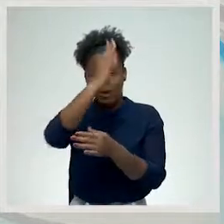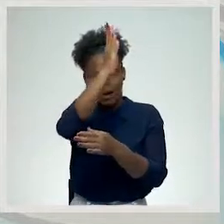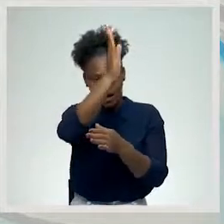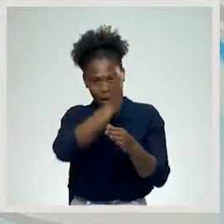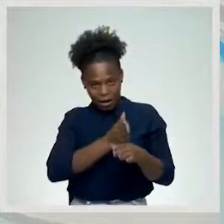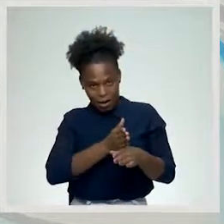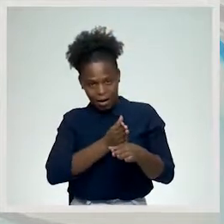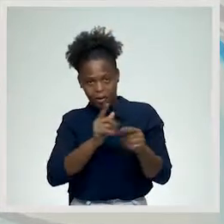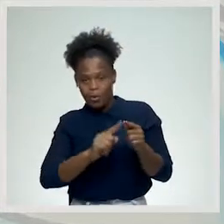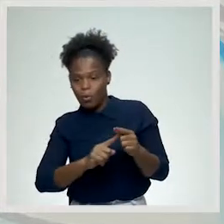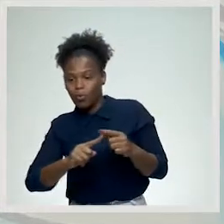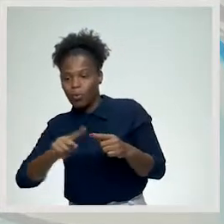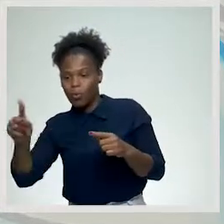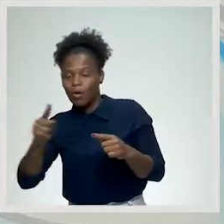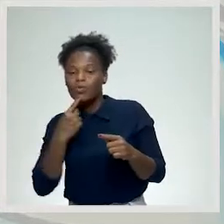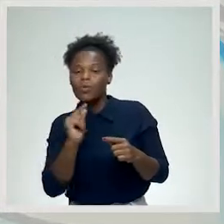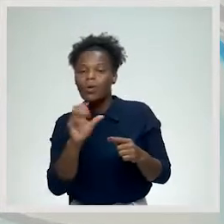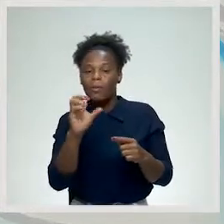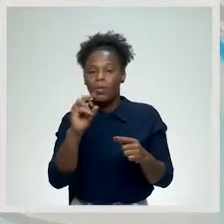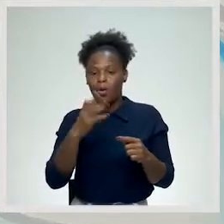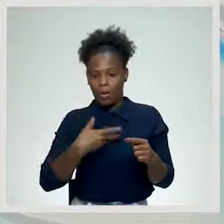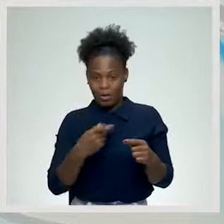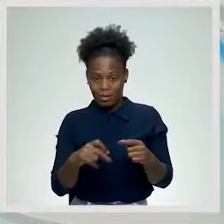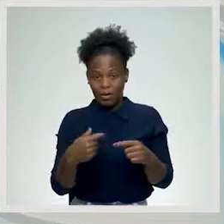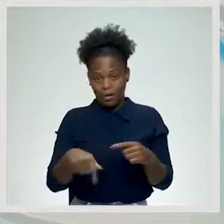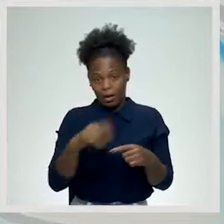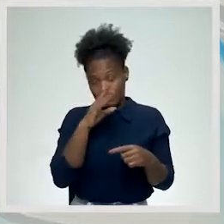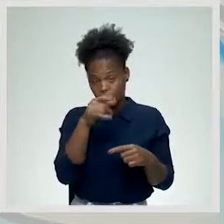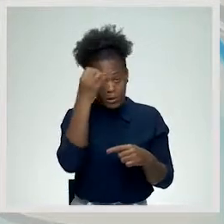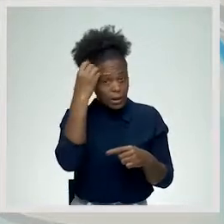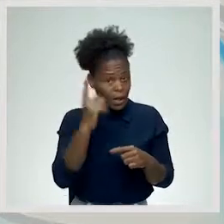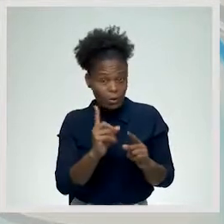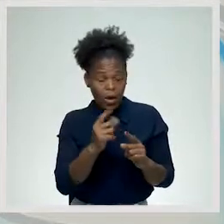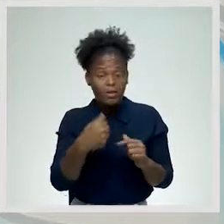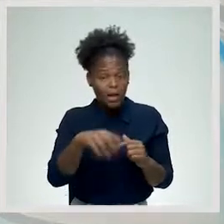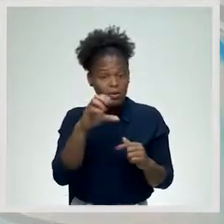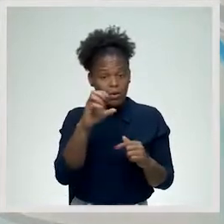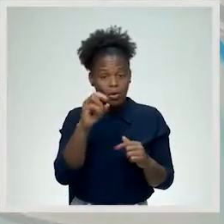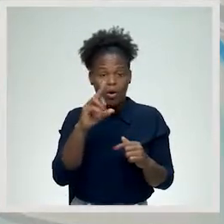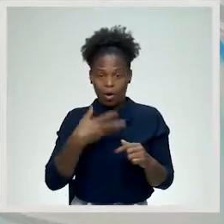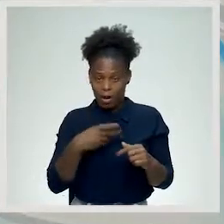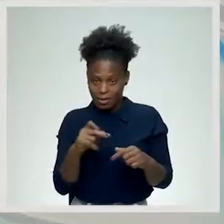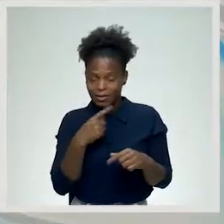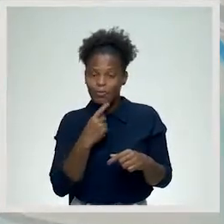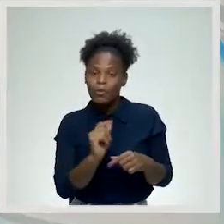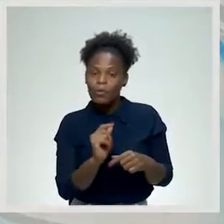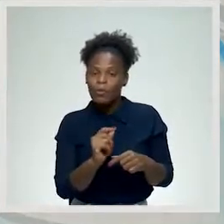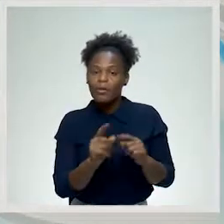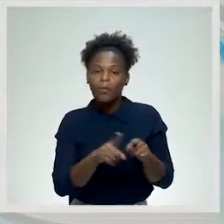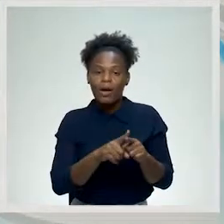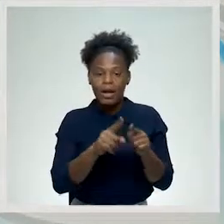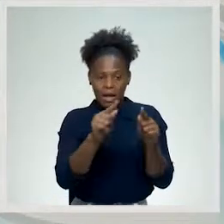são cordas. Não se esqueçam, ou contém uma corda, não se esqueçam que corda é